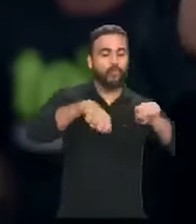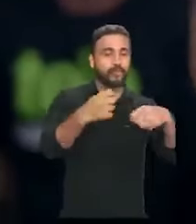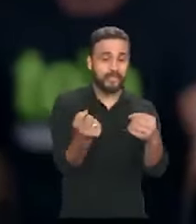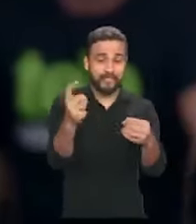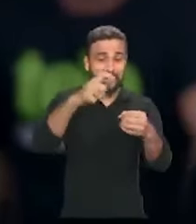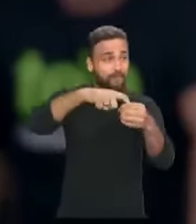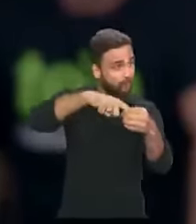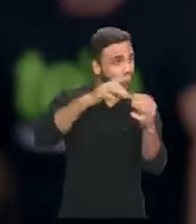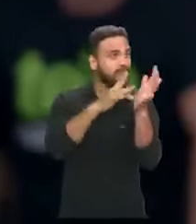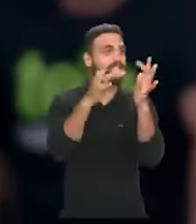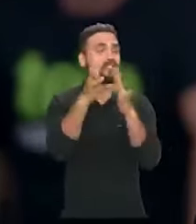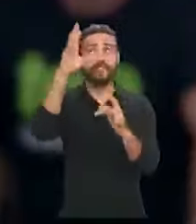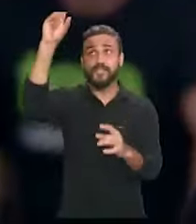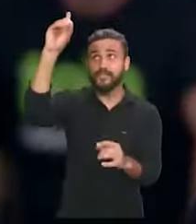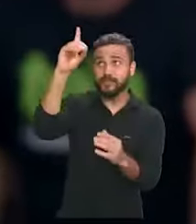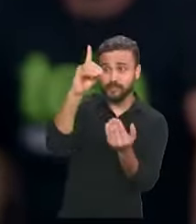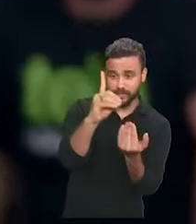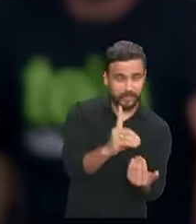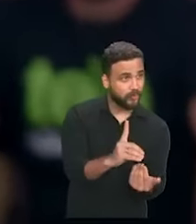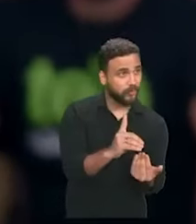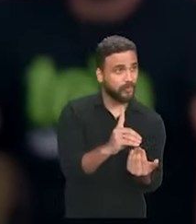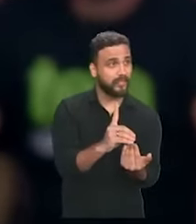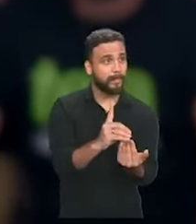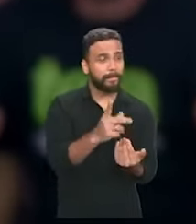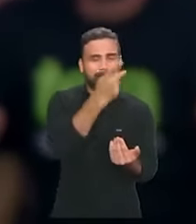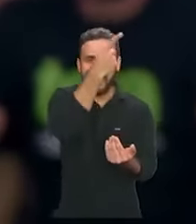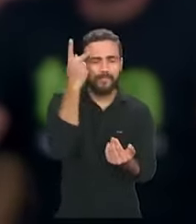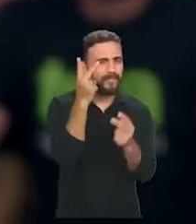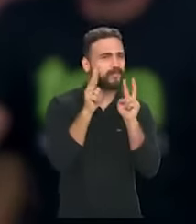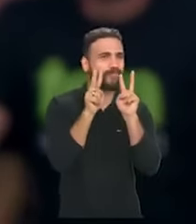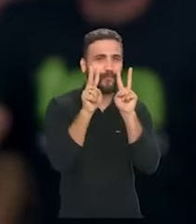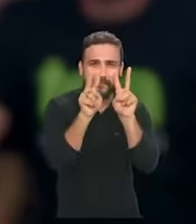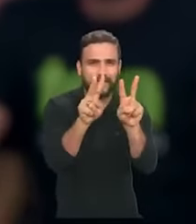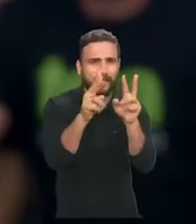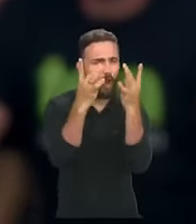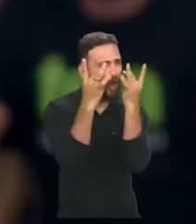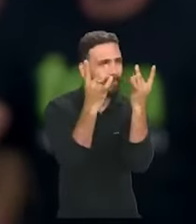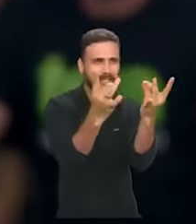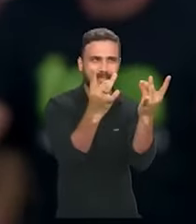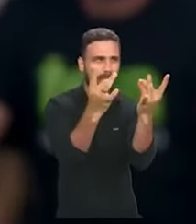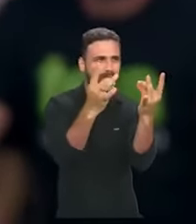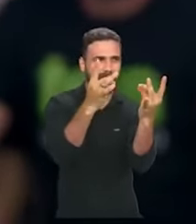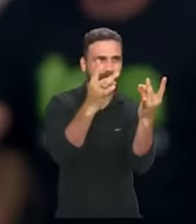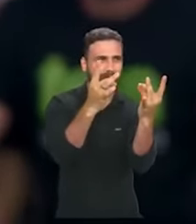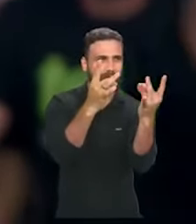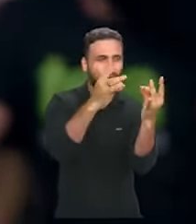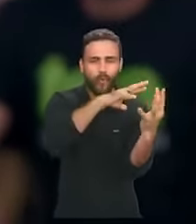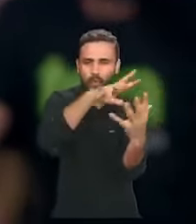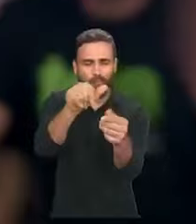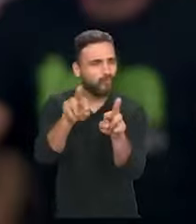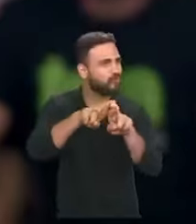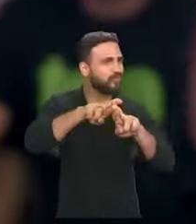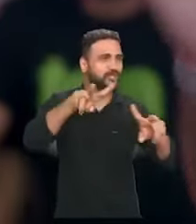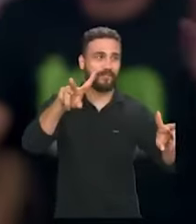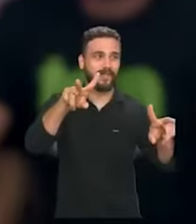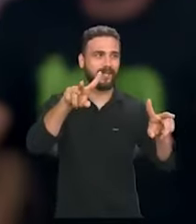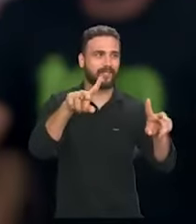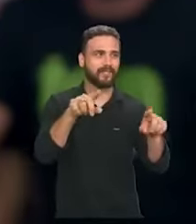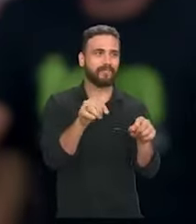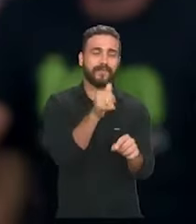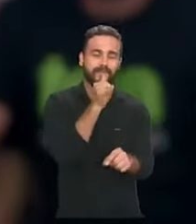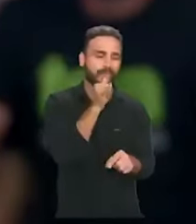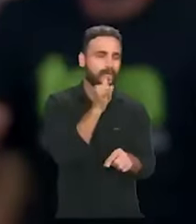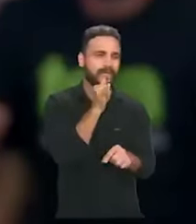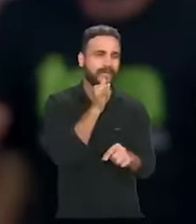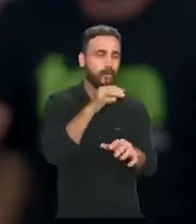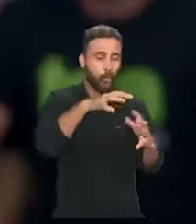pessoas teriam condições de ver o que tá acontecendo por exemplo do lado do mundo sempre teve terremotos que provocam tsunamis por